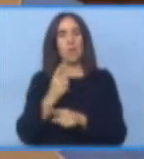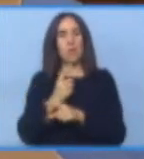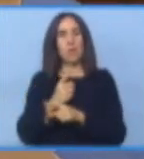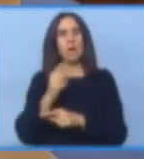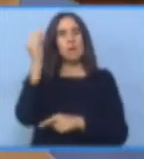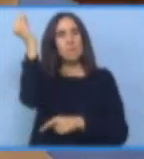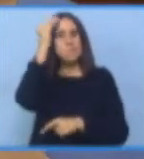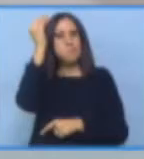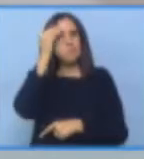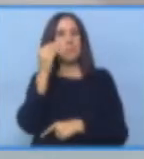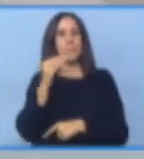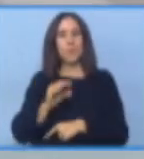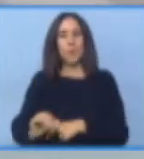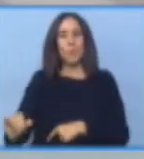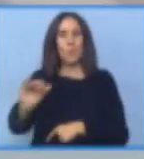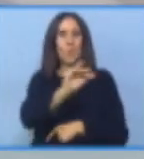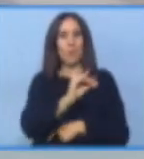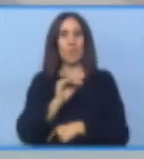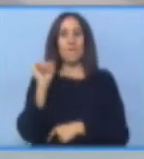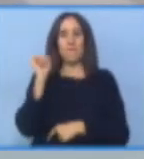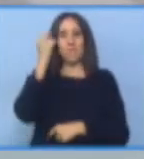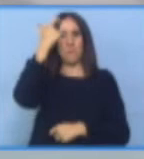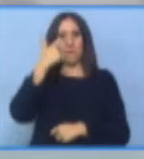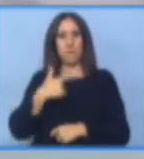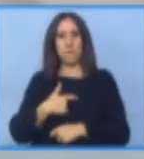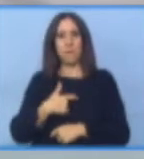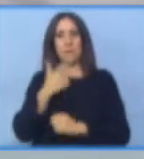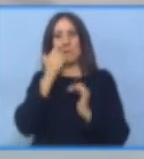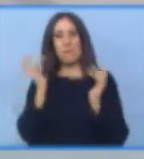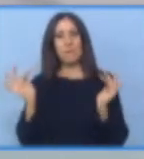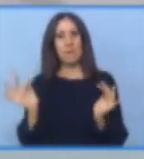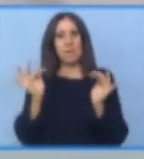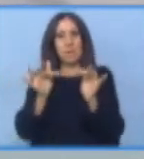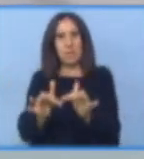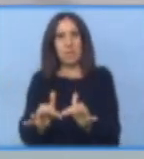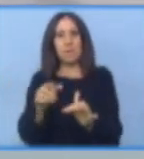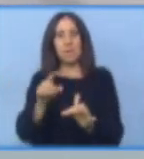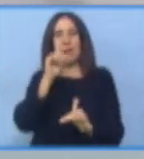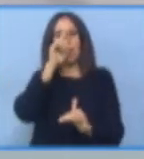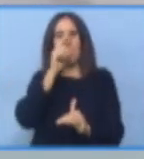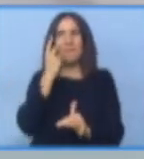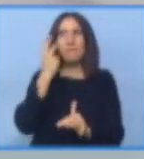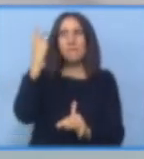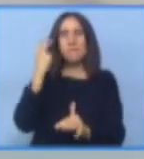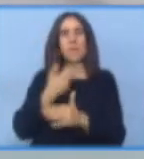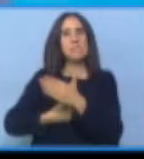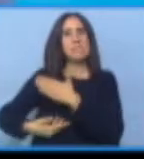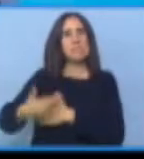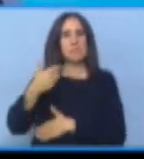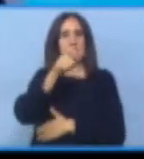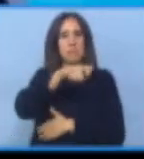às aldeias, aos seus lugares de origem e se aproximarem da memória dos seus